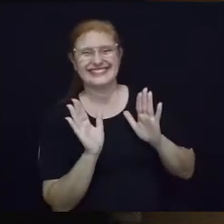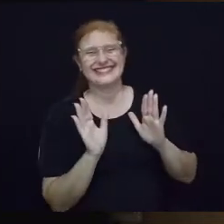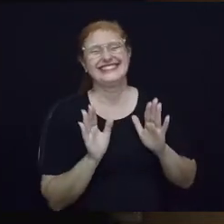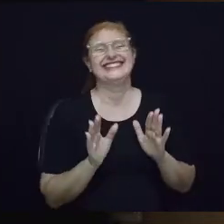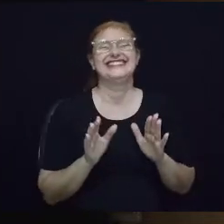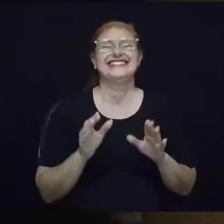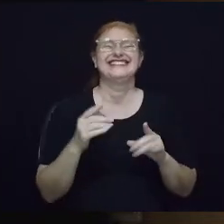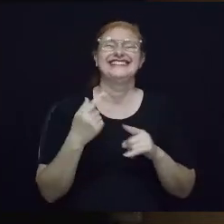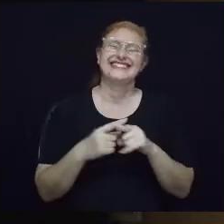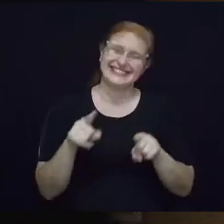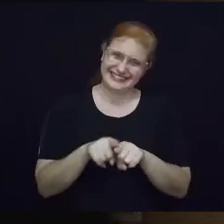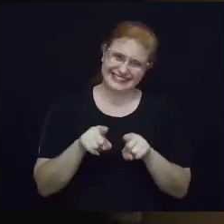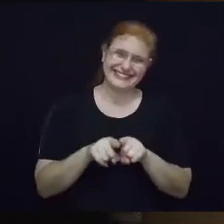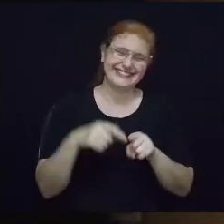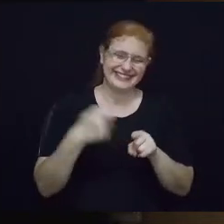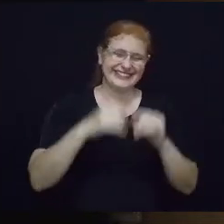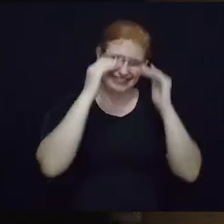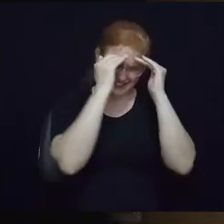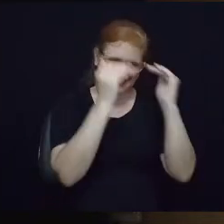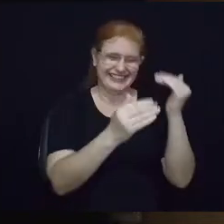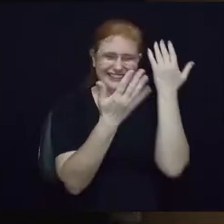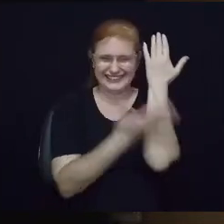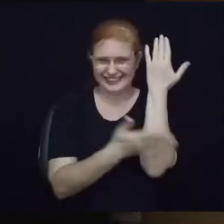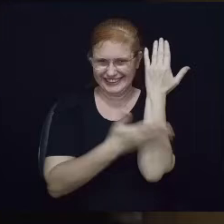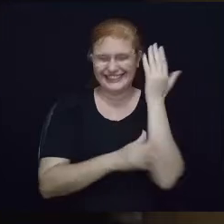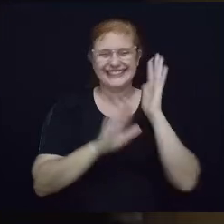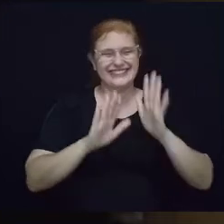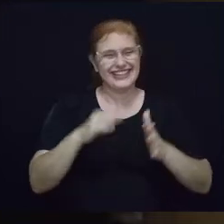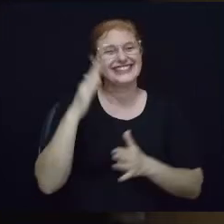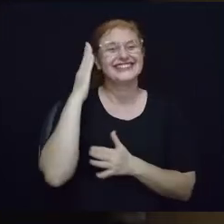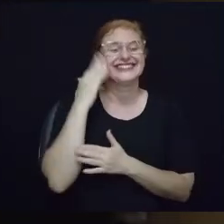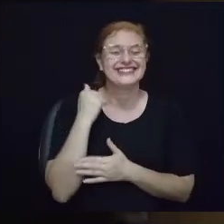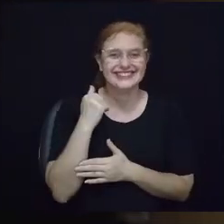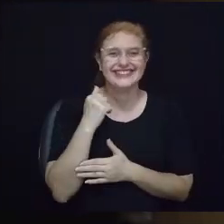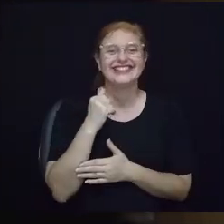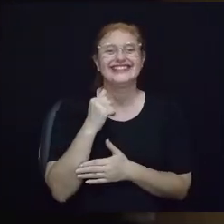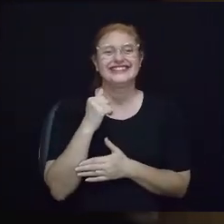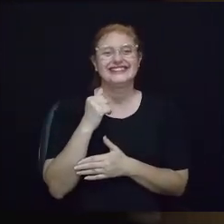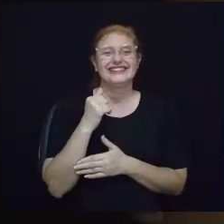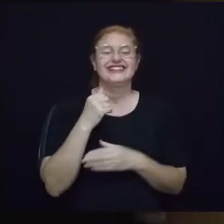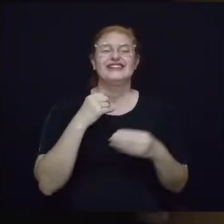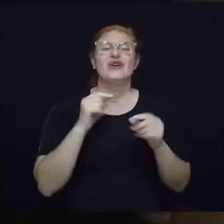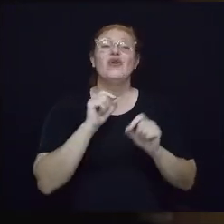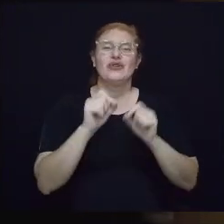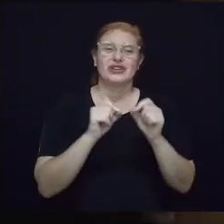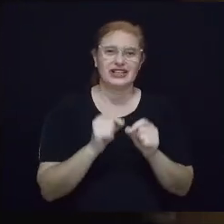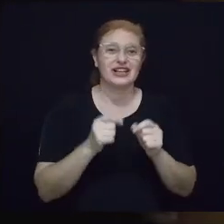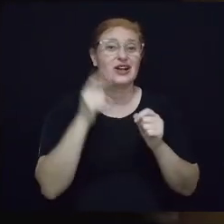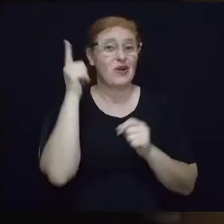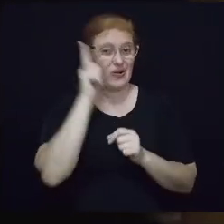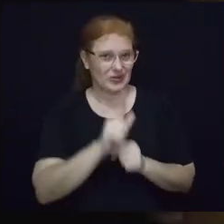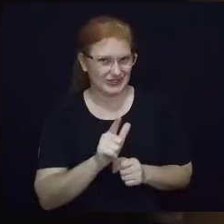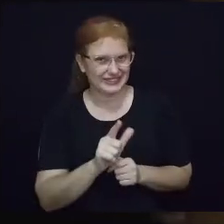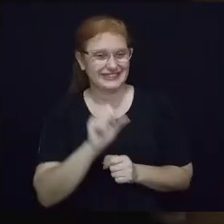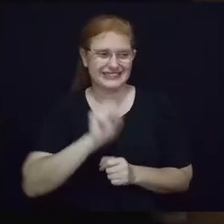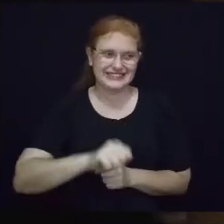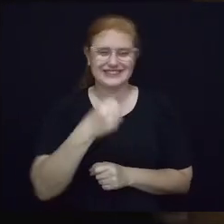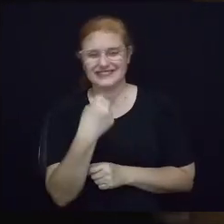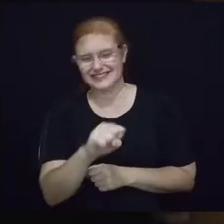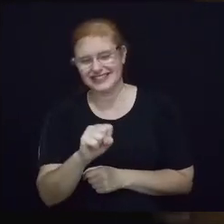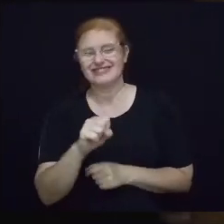eu tenho que respeitar também a madeira, não é assim, mas como eu sei até onde aquilo vai ou não vai, então esse